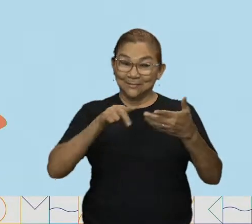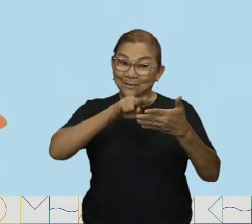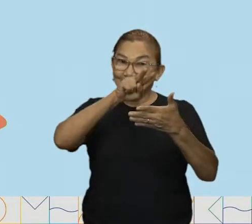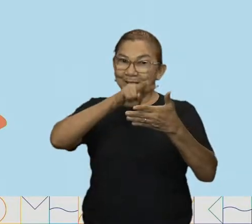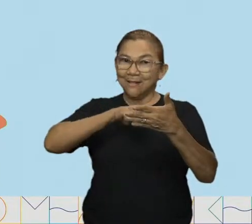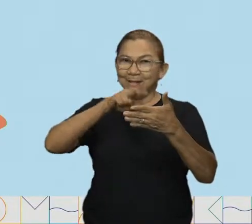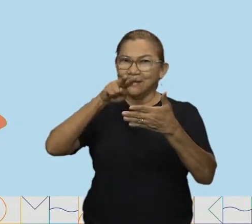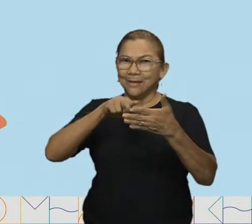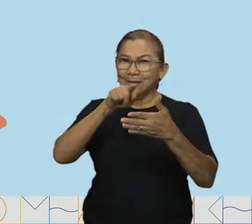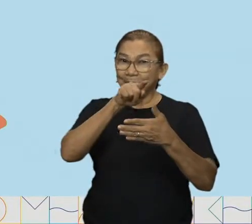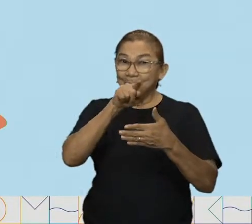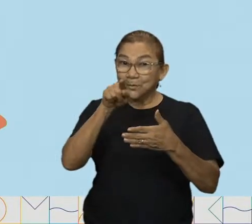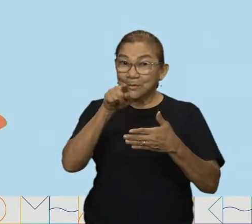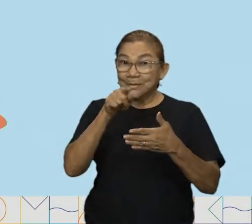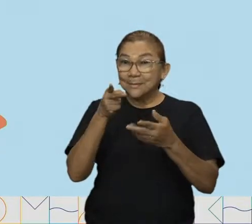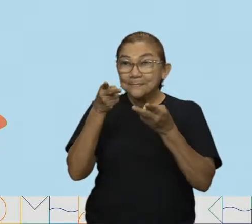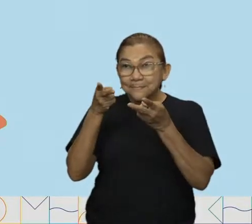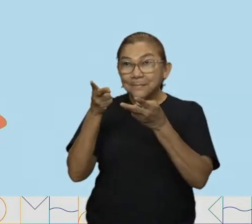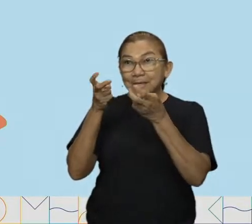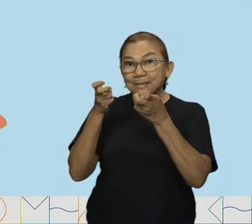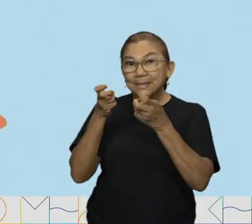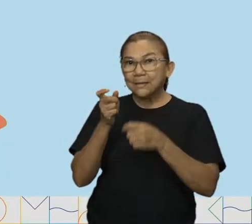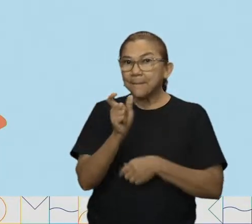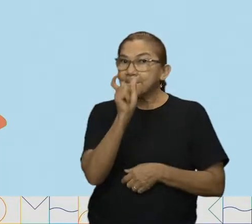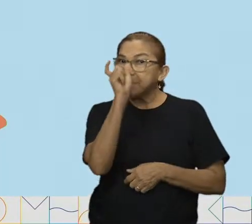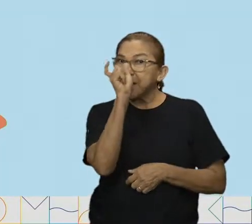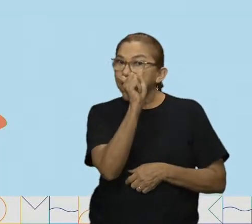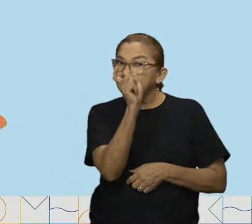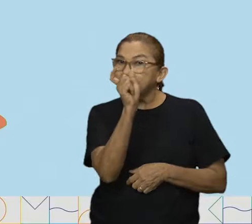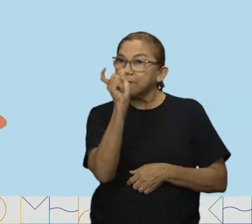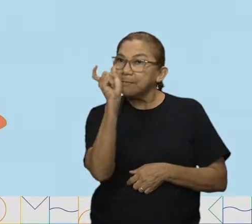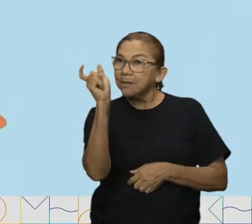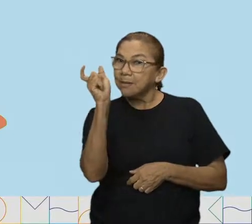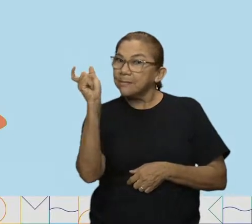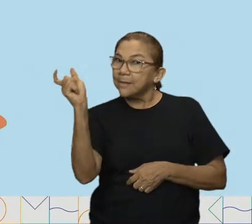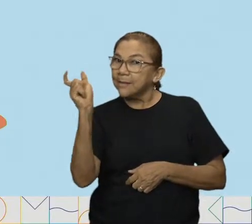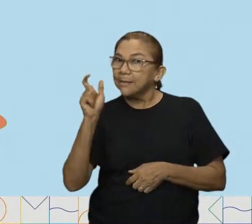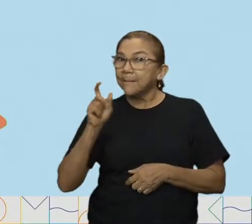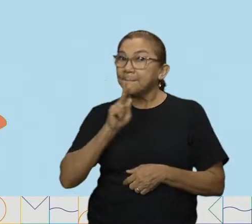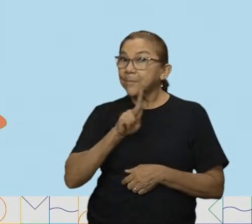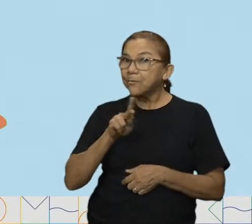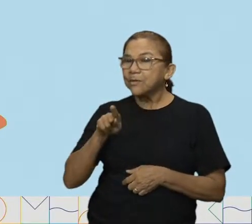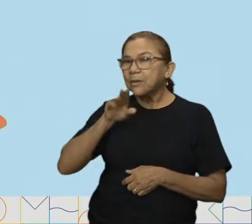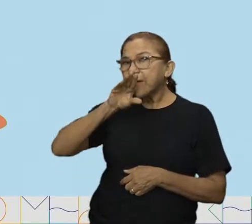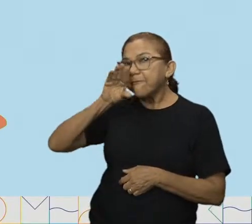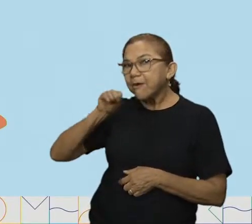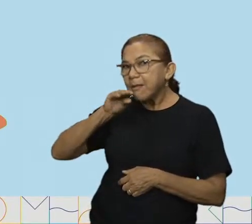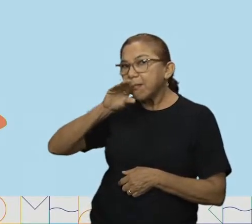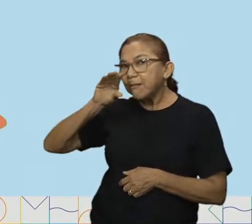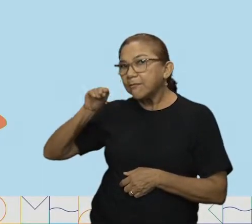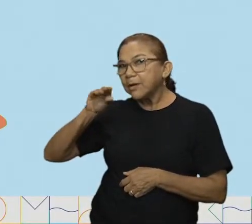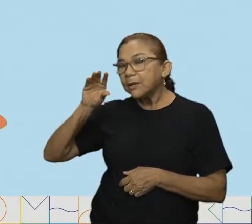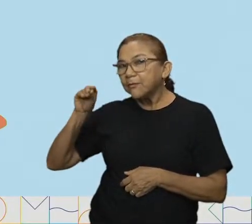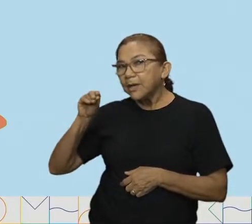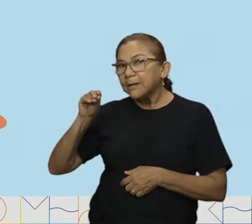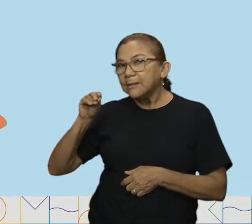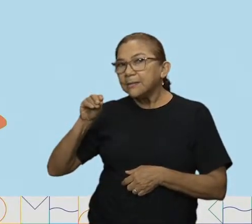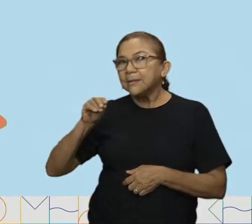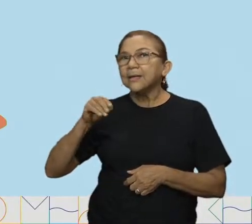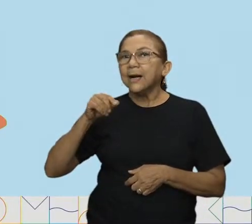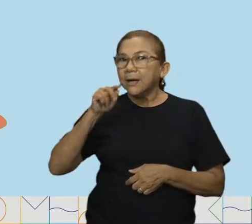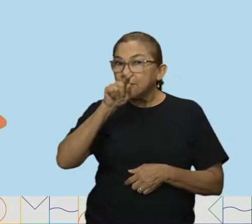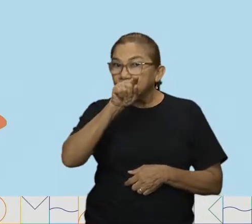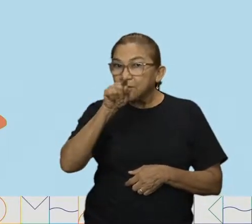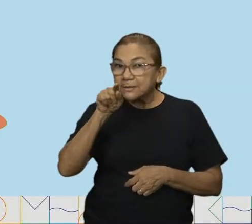vocês percebessem, toda a palavra que eu for falando, eu vou tentar dar um tom, ou seja, falar com uma entonação mais forte, que é para